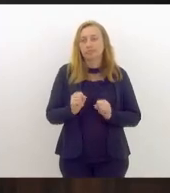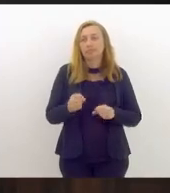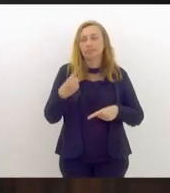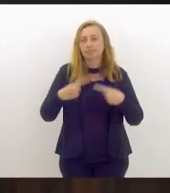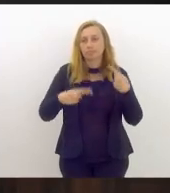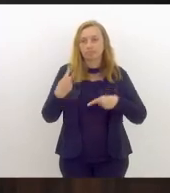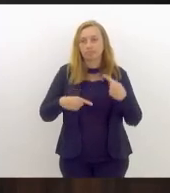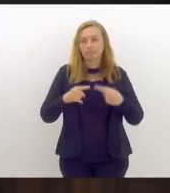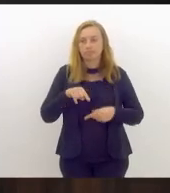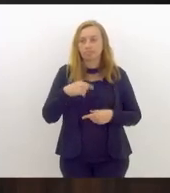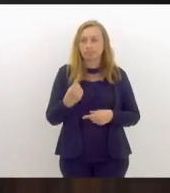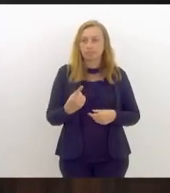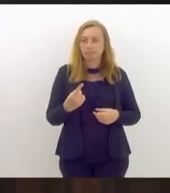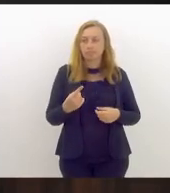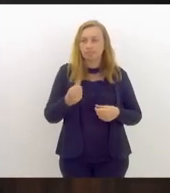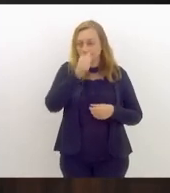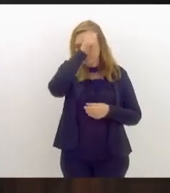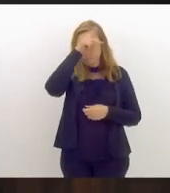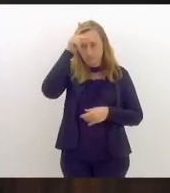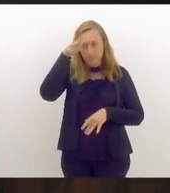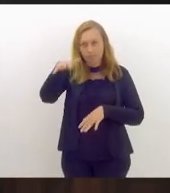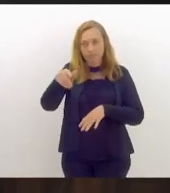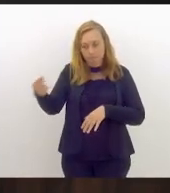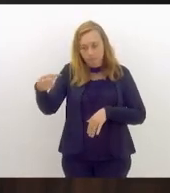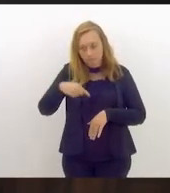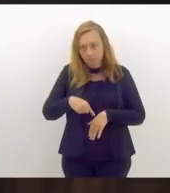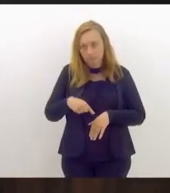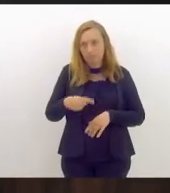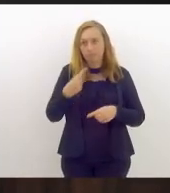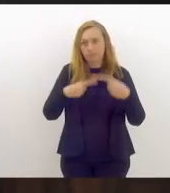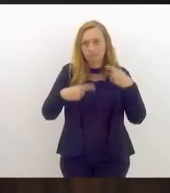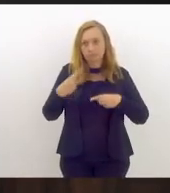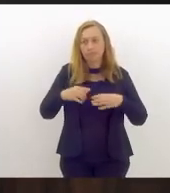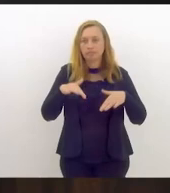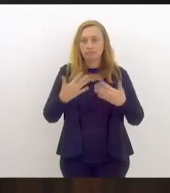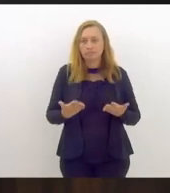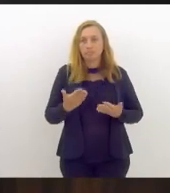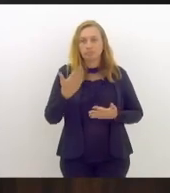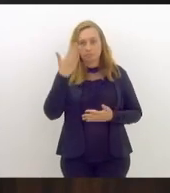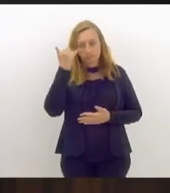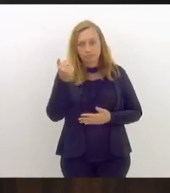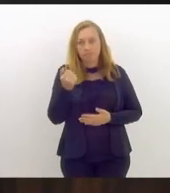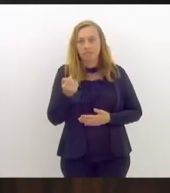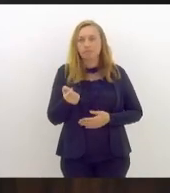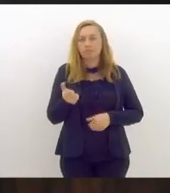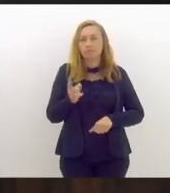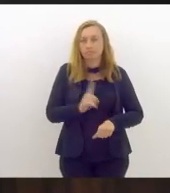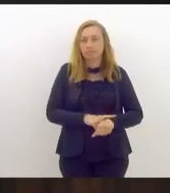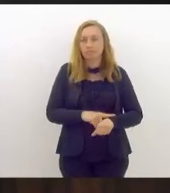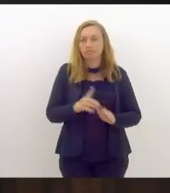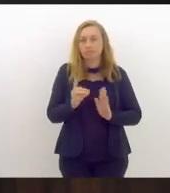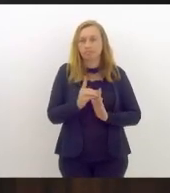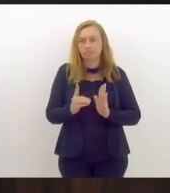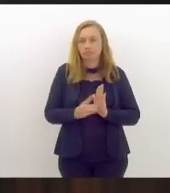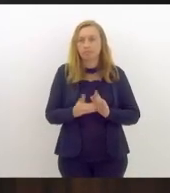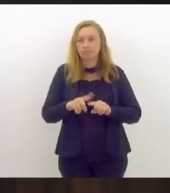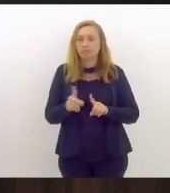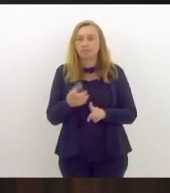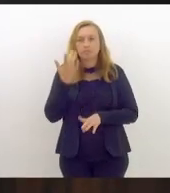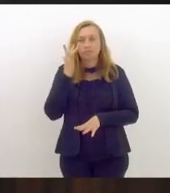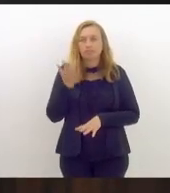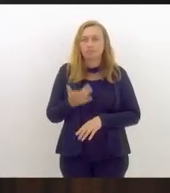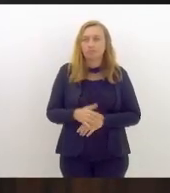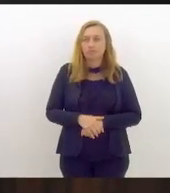discutir e trazer, inclusive, os prefeitos aqui para discutir. Então, eu fiquei sabendo há pouco que era um decreto de Vossa Excelência. Mas eu achei que